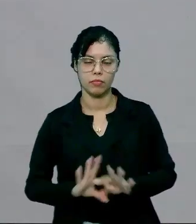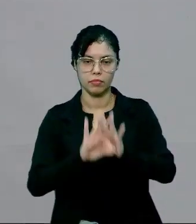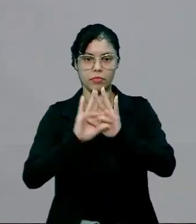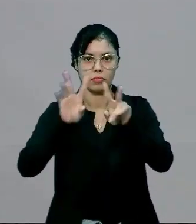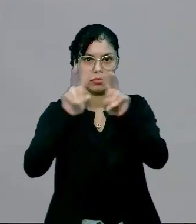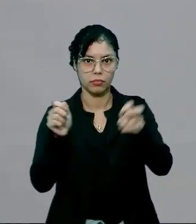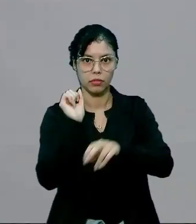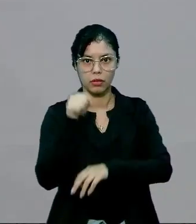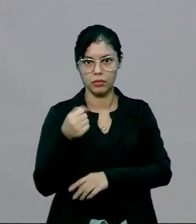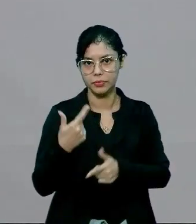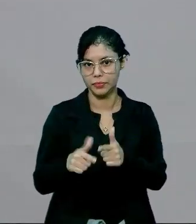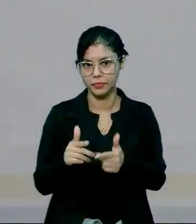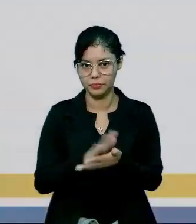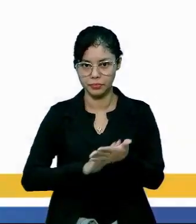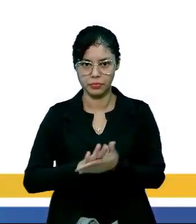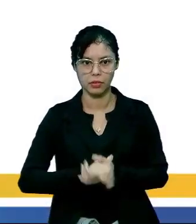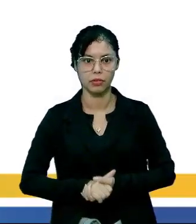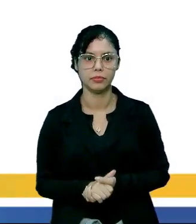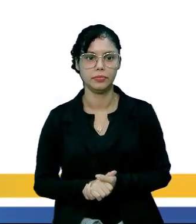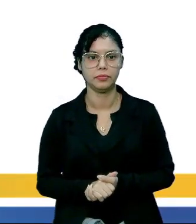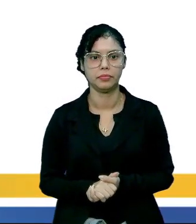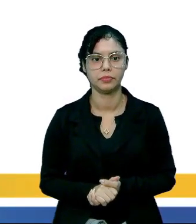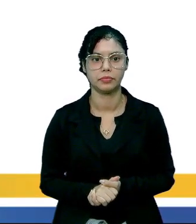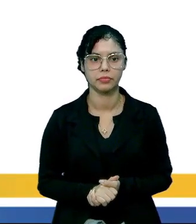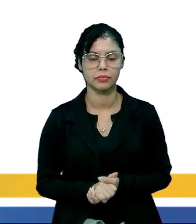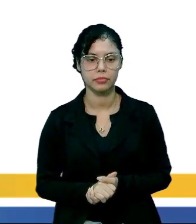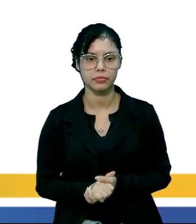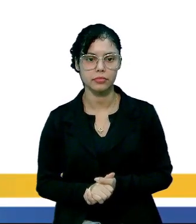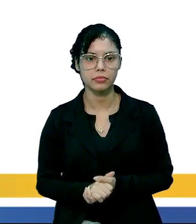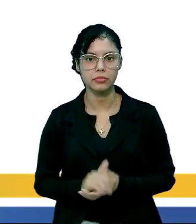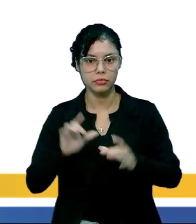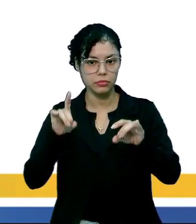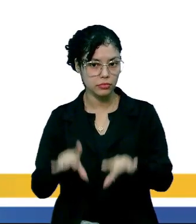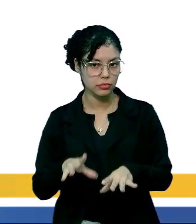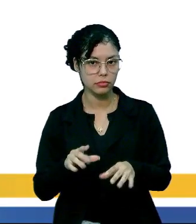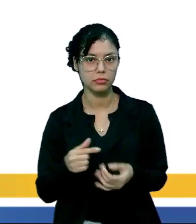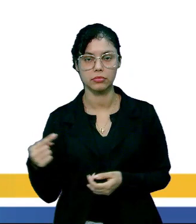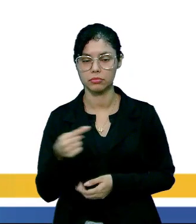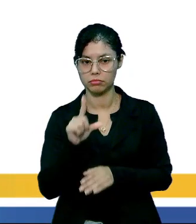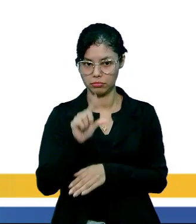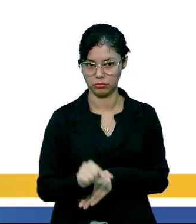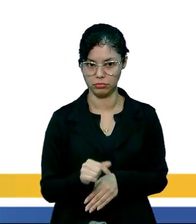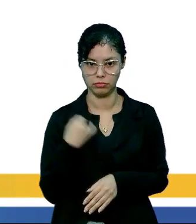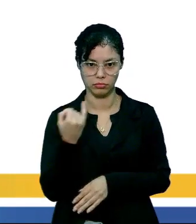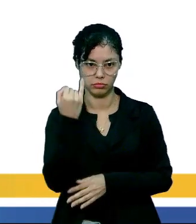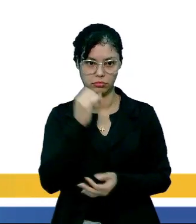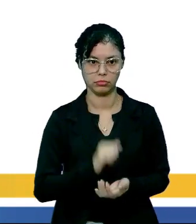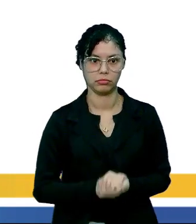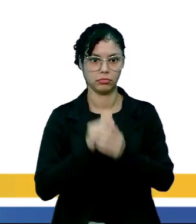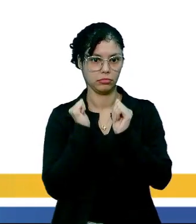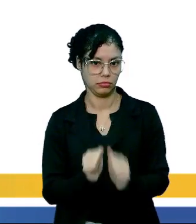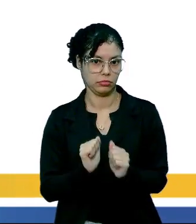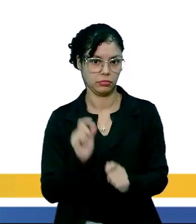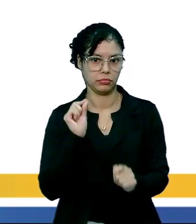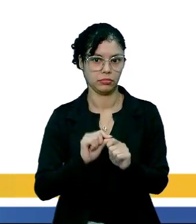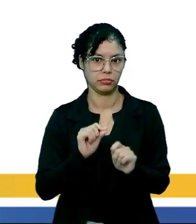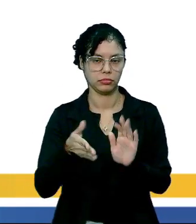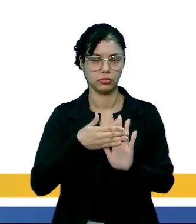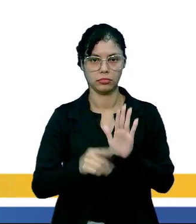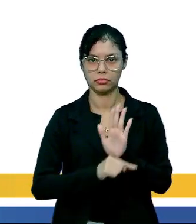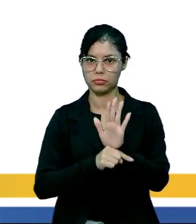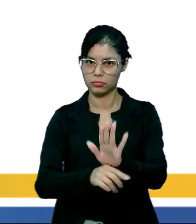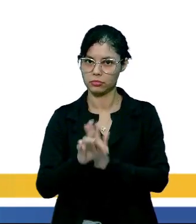com o tema, sem problema algum, tá ok? E por último e não menos importante, posso fazer mais